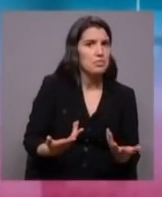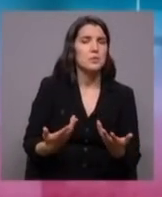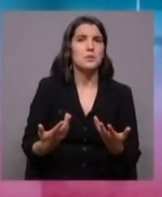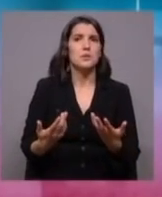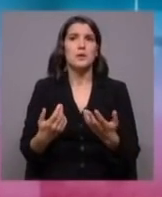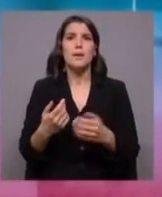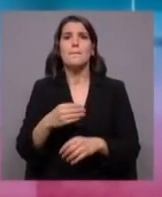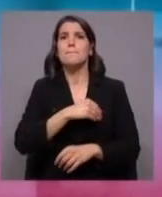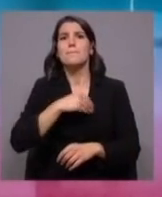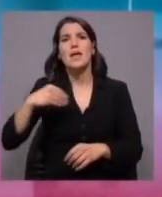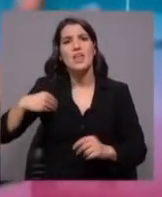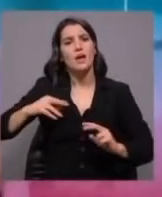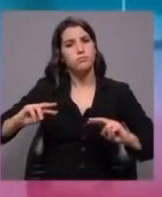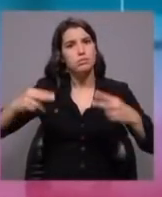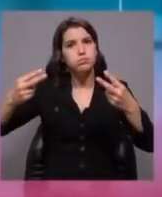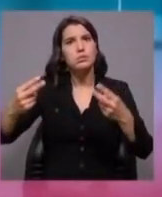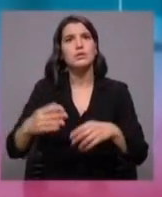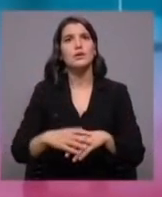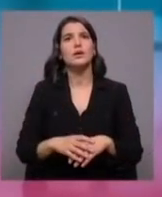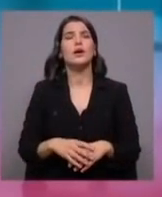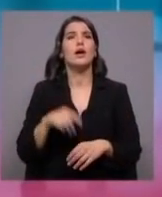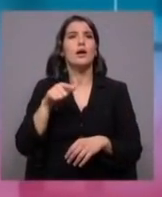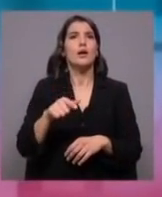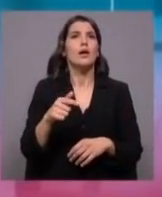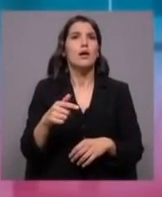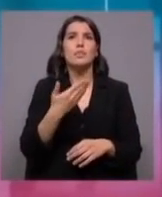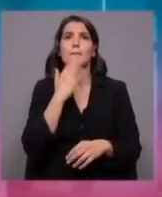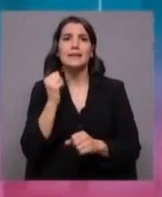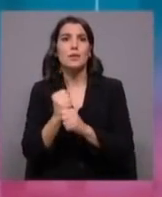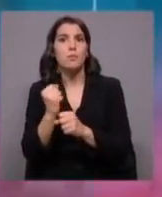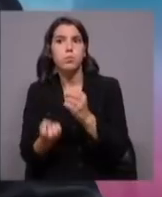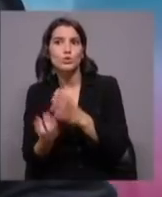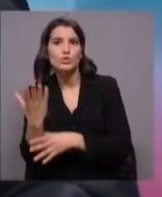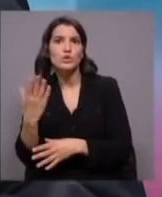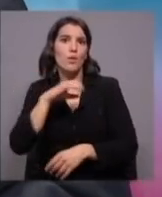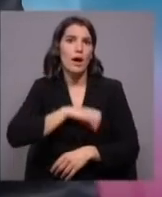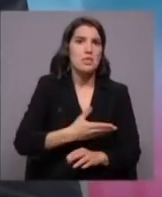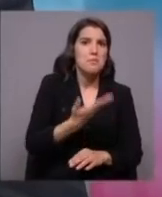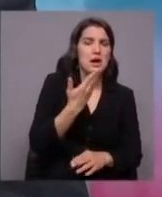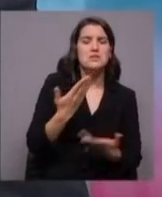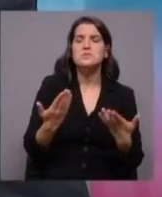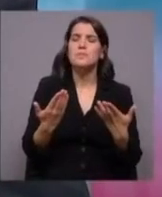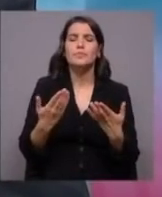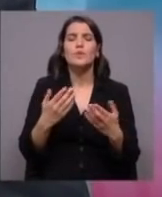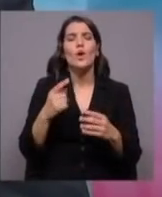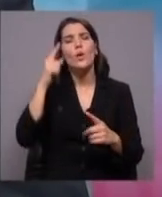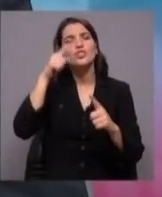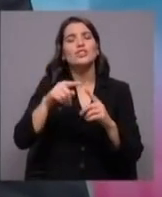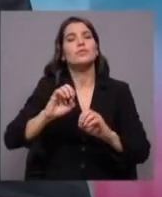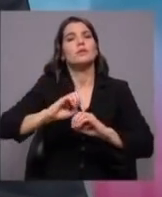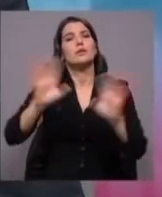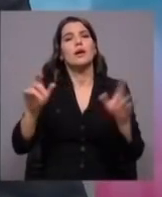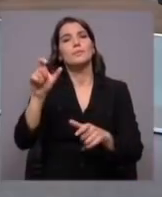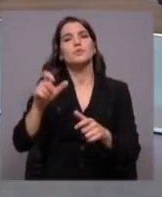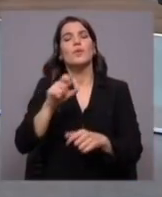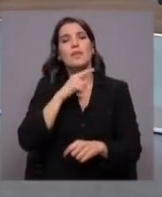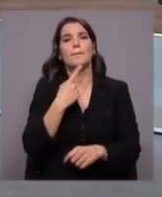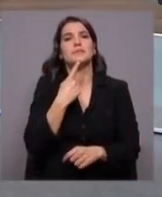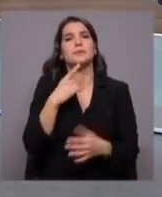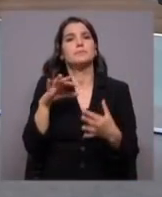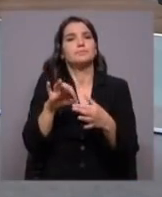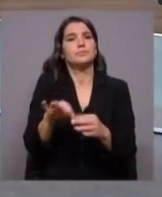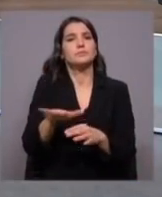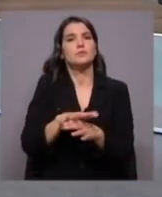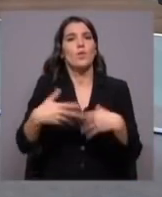carreiras médicas? Regime salarial variável em função da produtividade? O que é que de concreto, que as pessoas lá em casa possam perceber em relação àquilo que nós temos